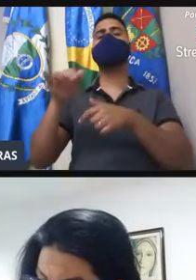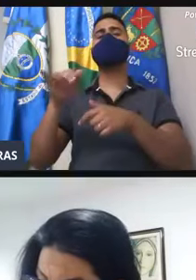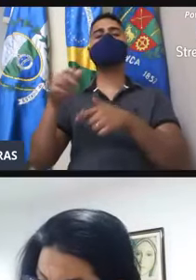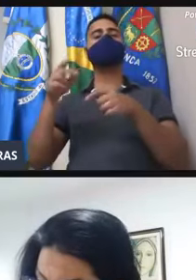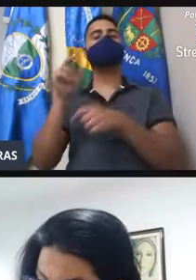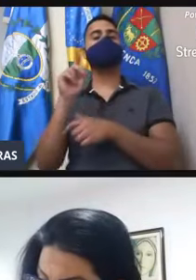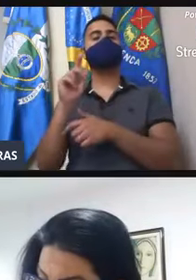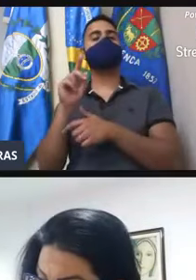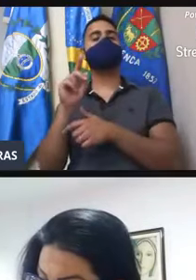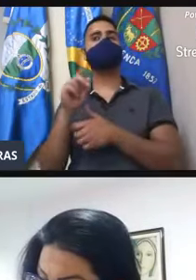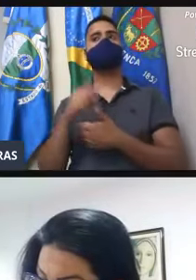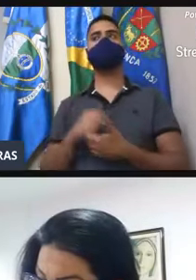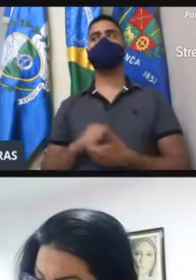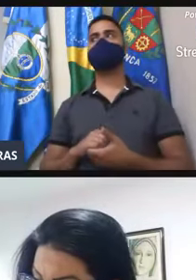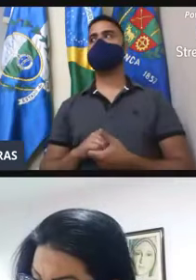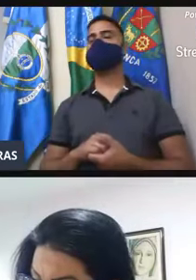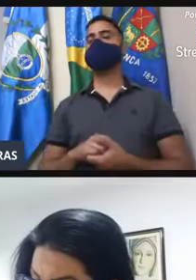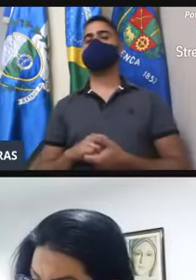gente